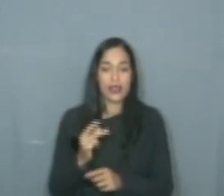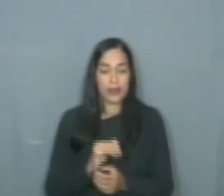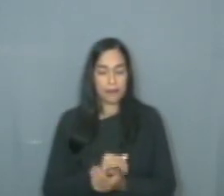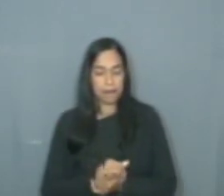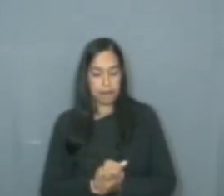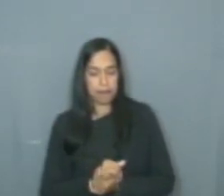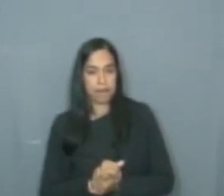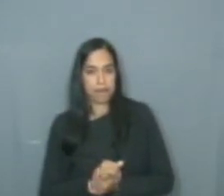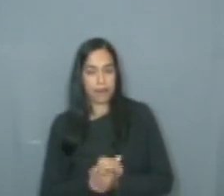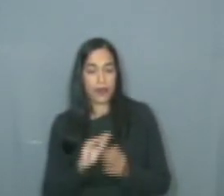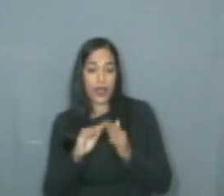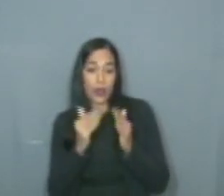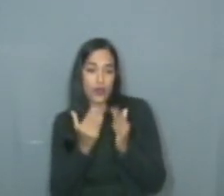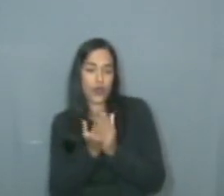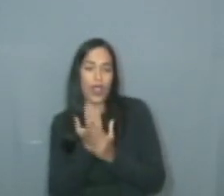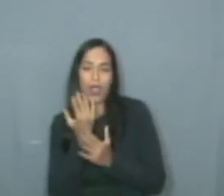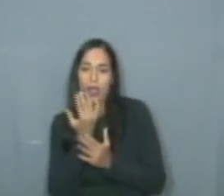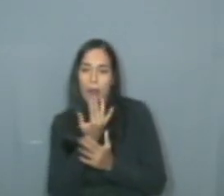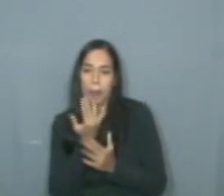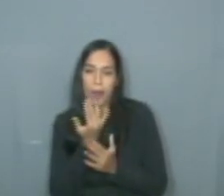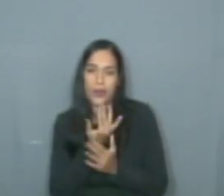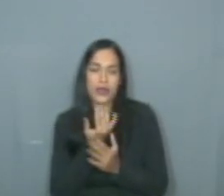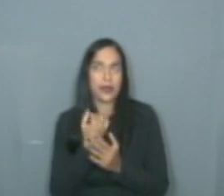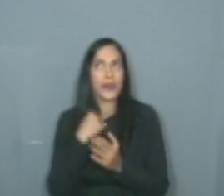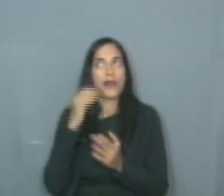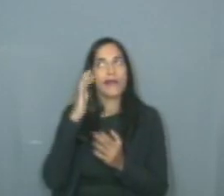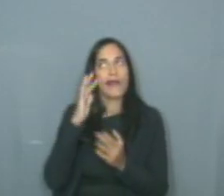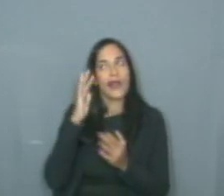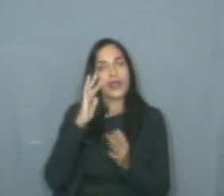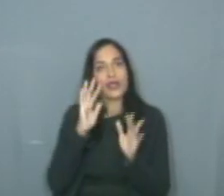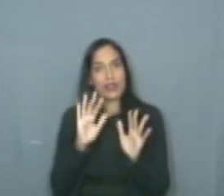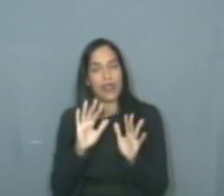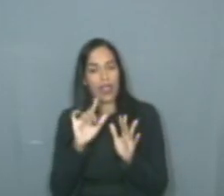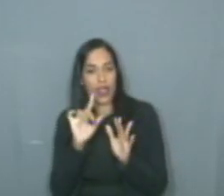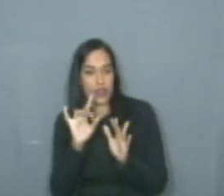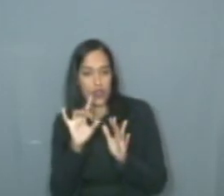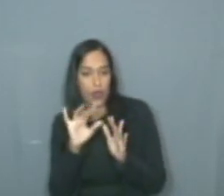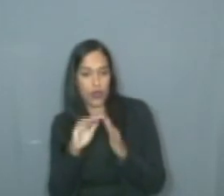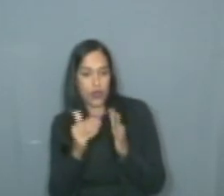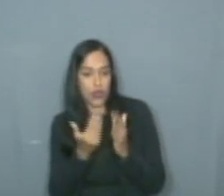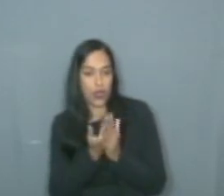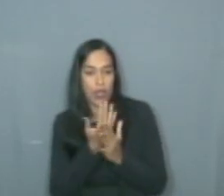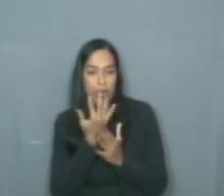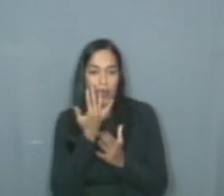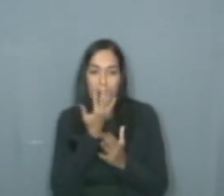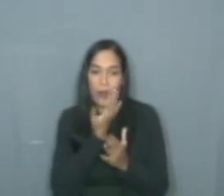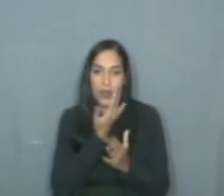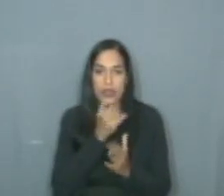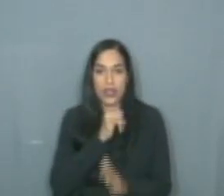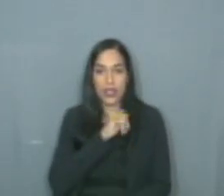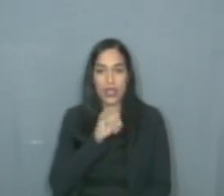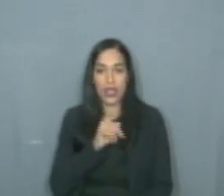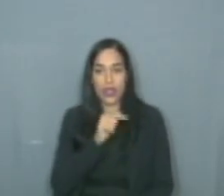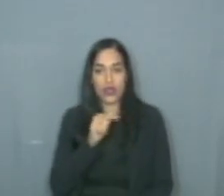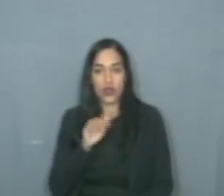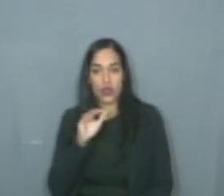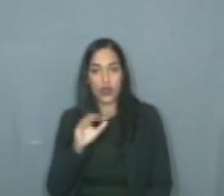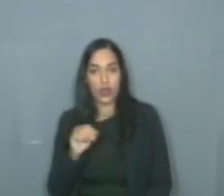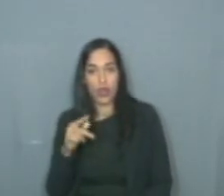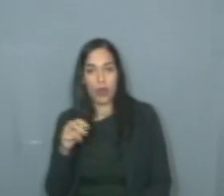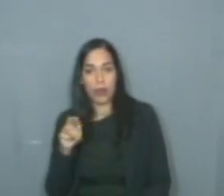não só é uma escola de música, porque todo mundo pensa que ela é uma escola de música, porque o nome é João